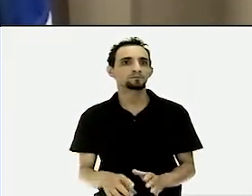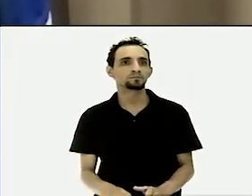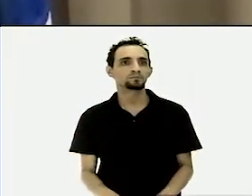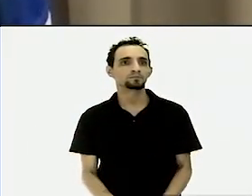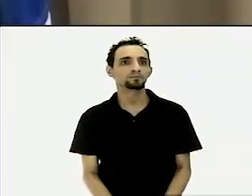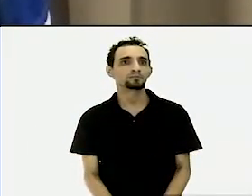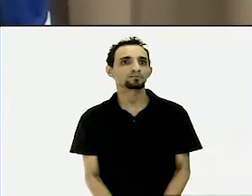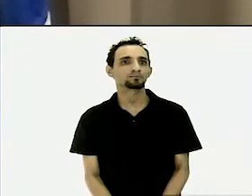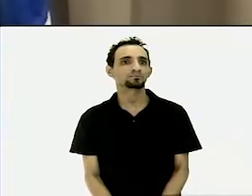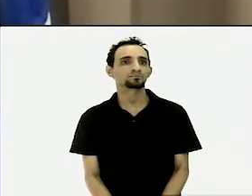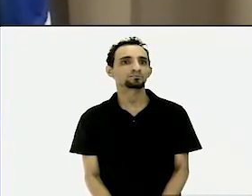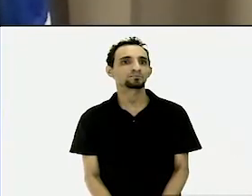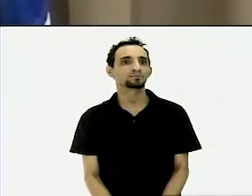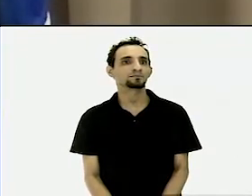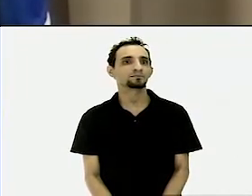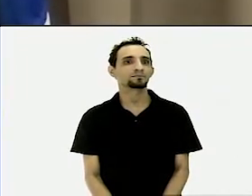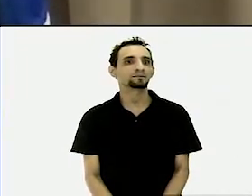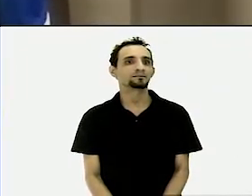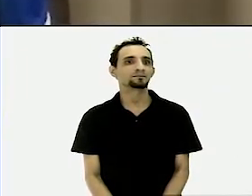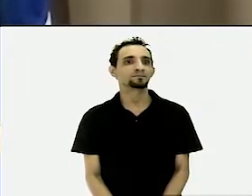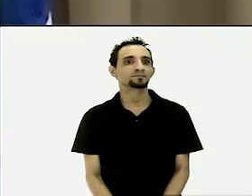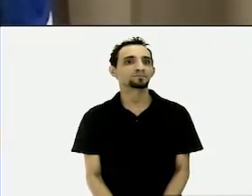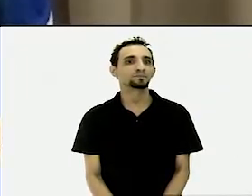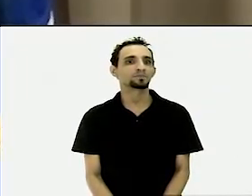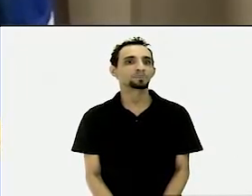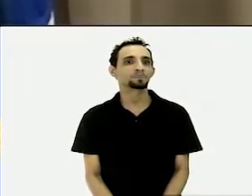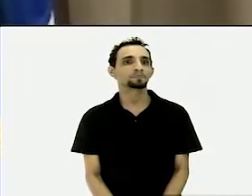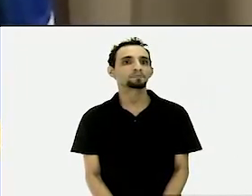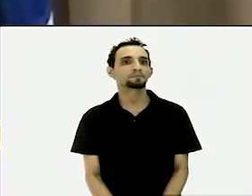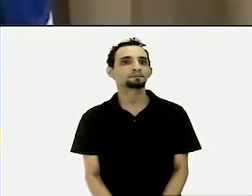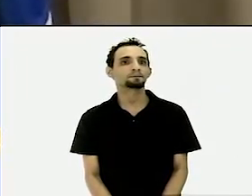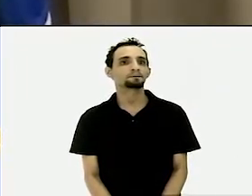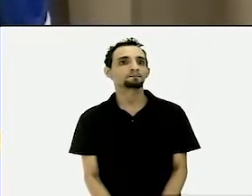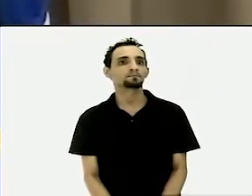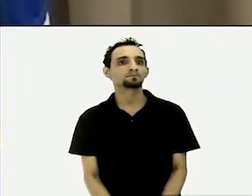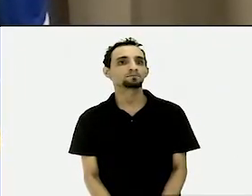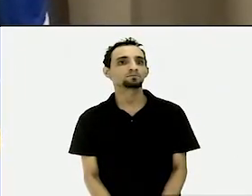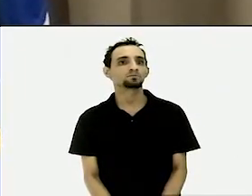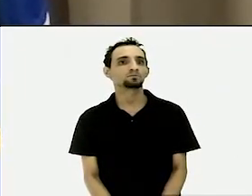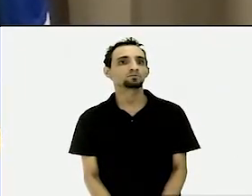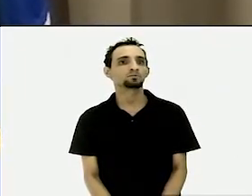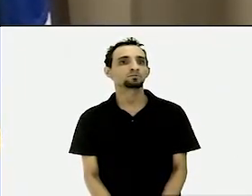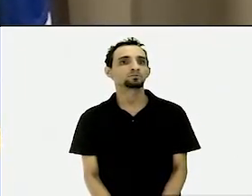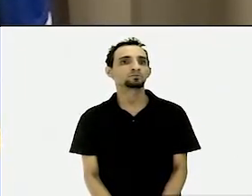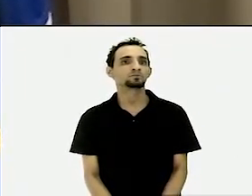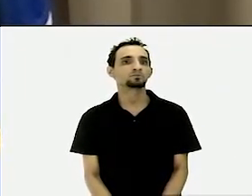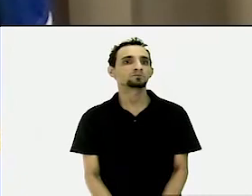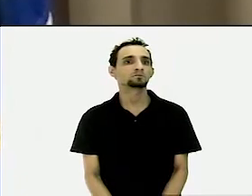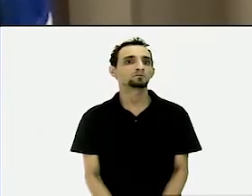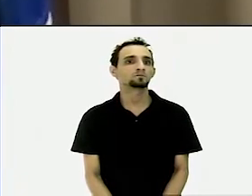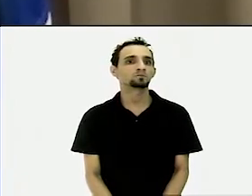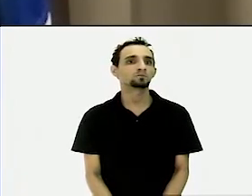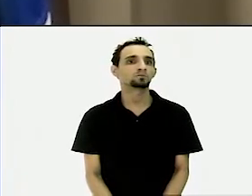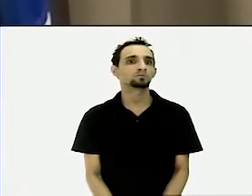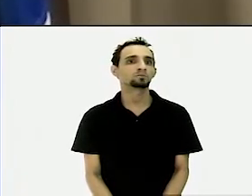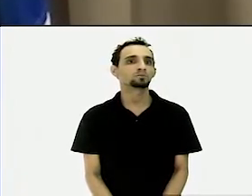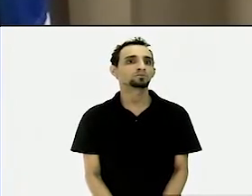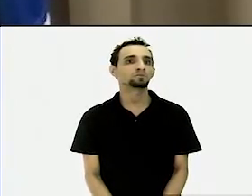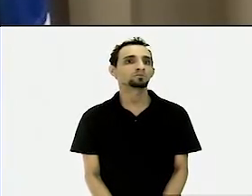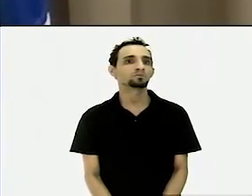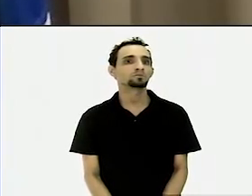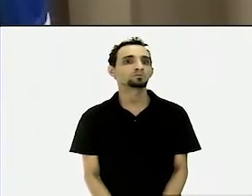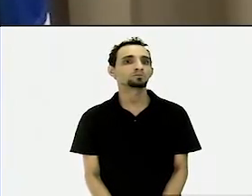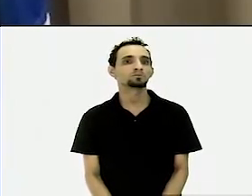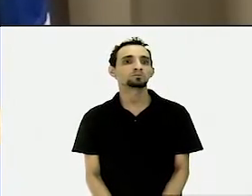Pode sim, vereadora. Me falta o ar, é difícil falar com a máscara. Mas é um assunto relevante, que eu até vim com essa camiseta